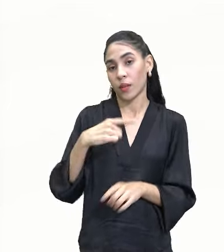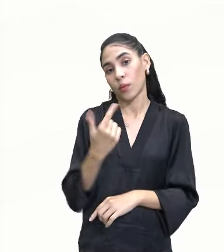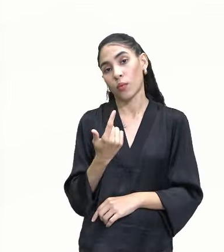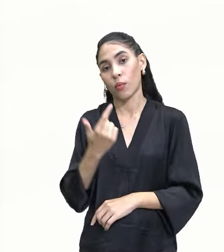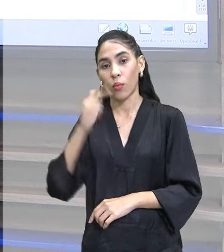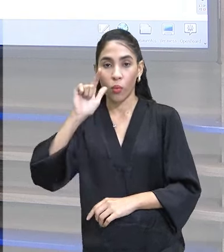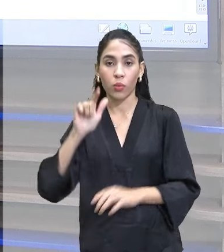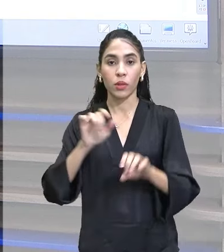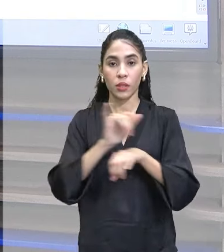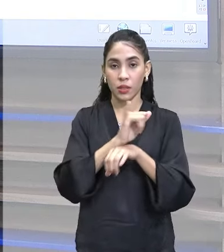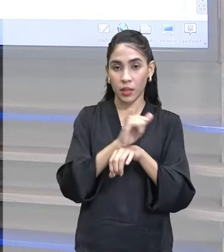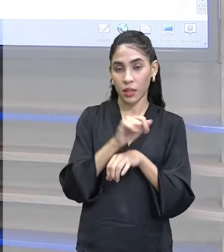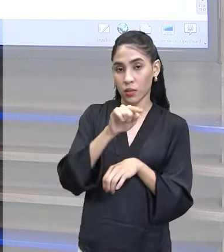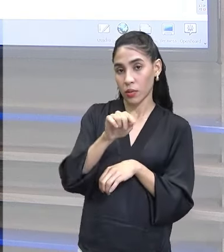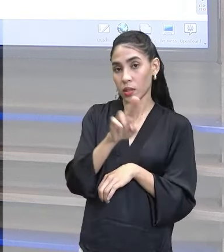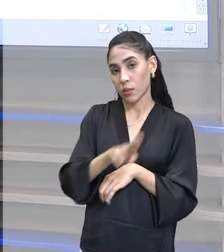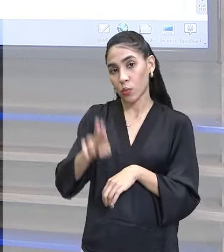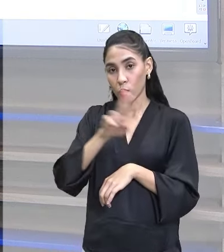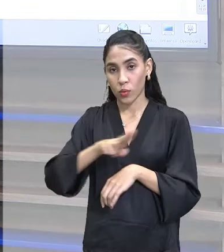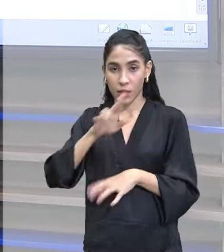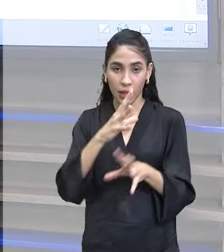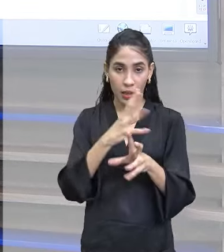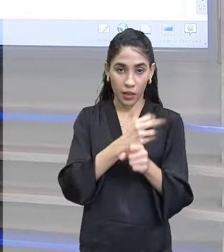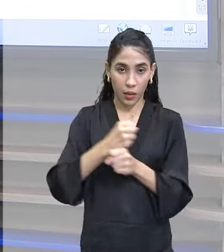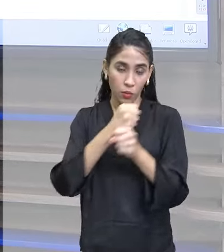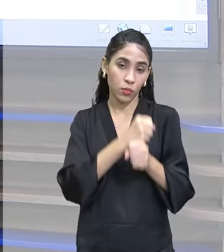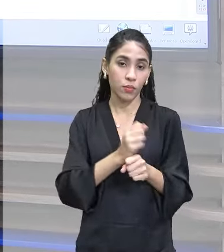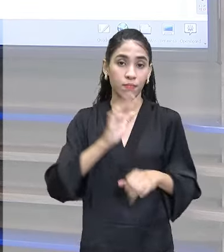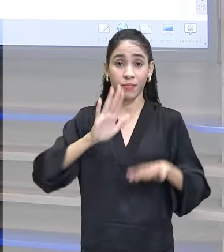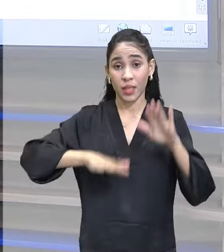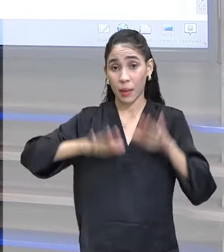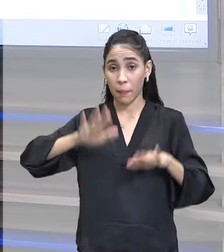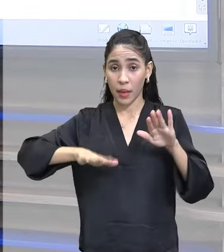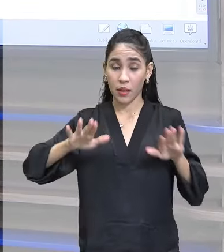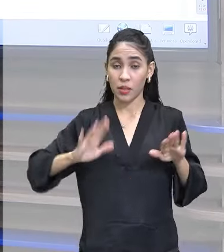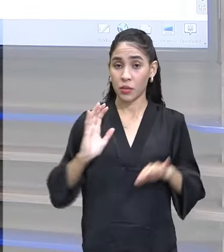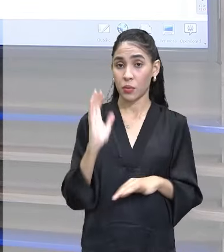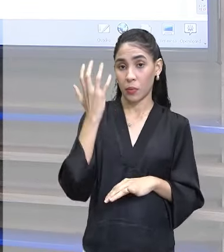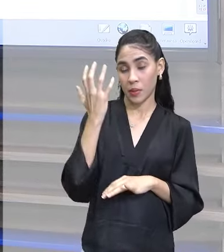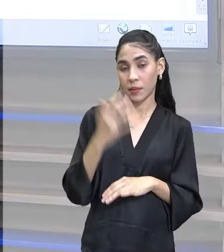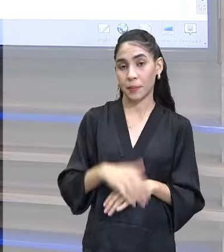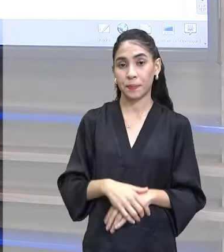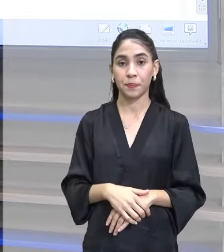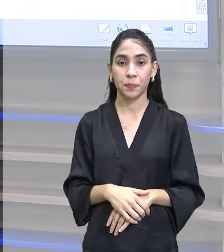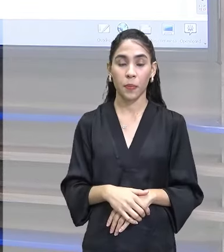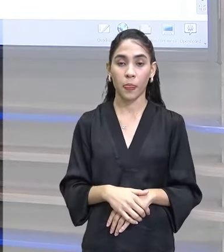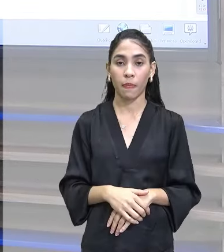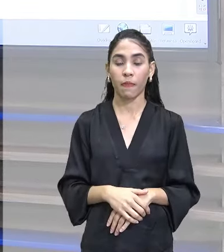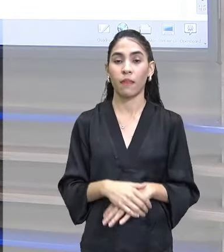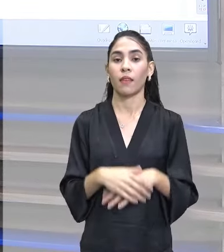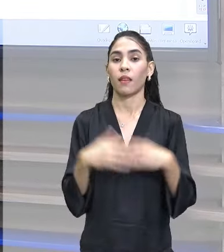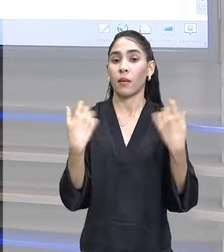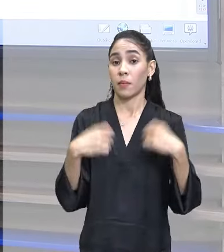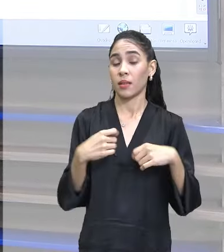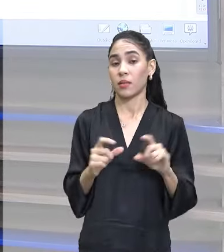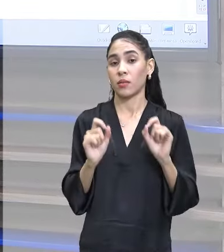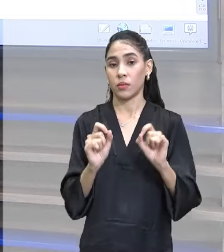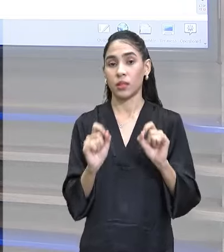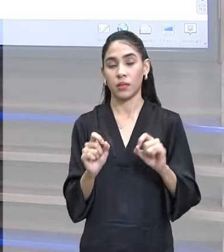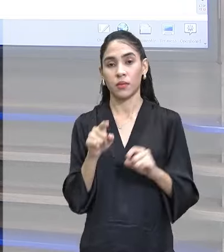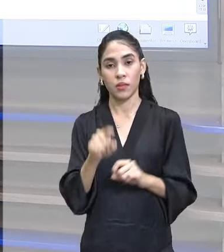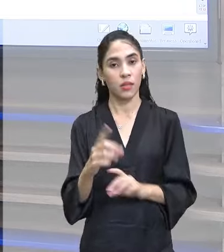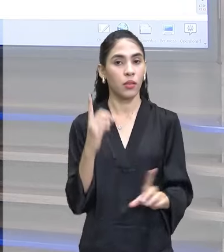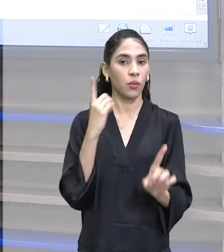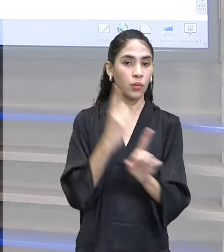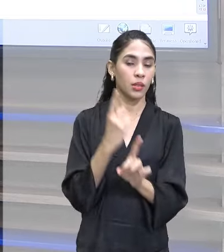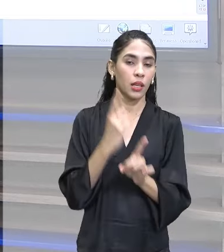outra forma de você resolver problemas. Em algumas situações, em algumas questões, vai ser necessário você